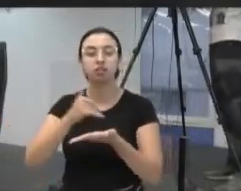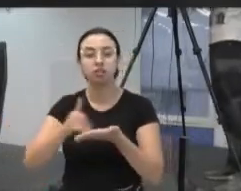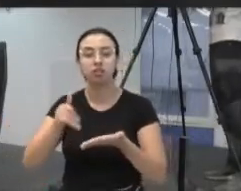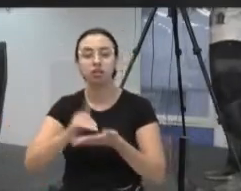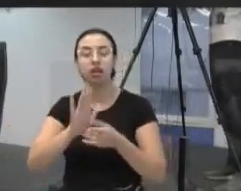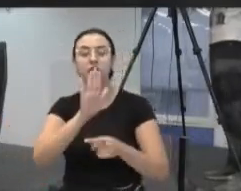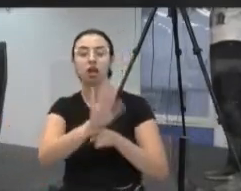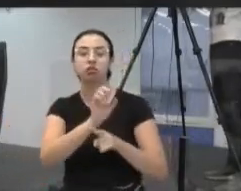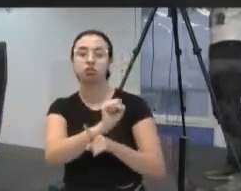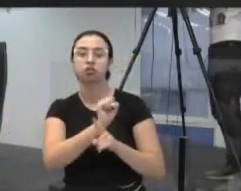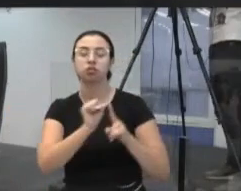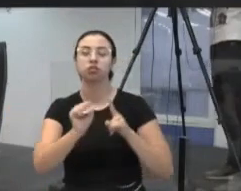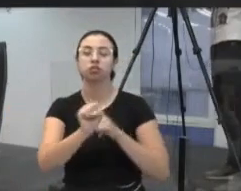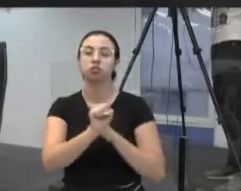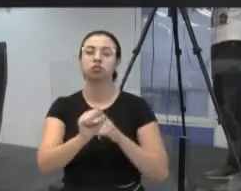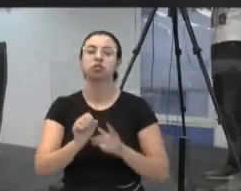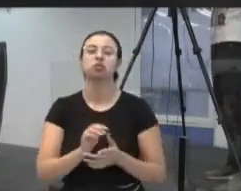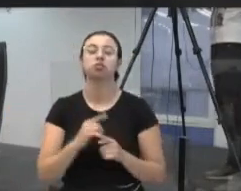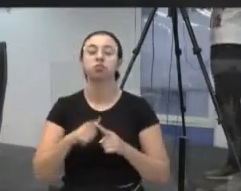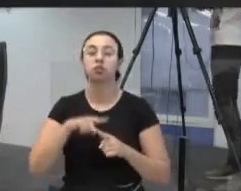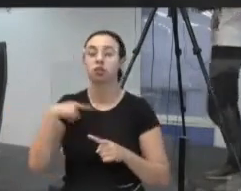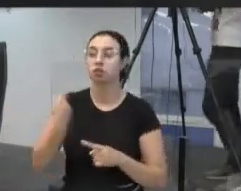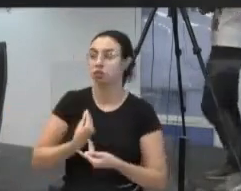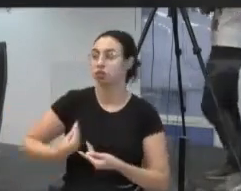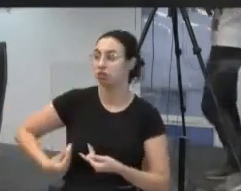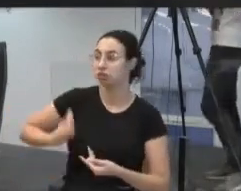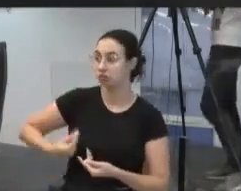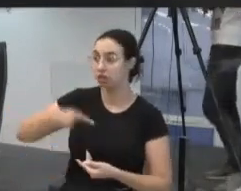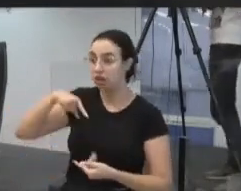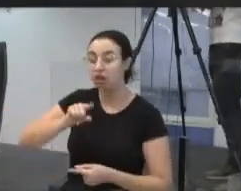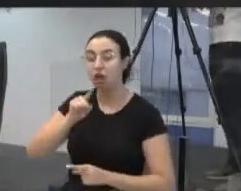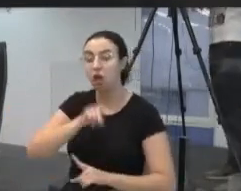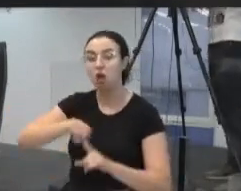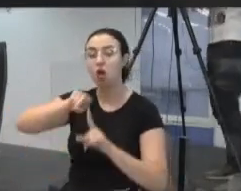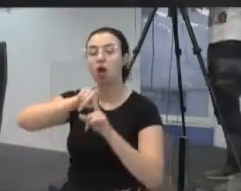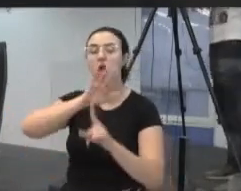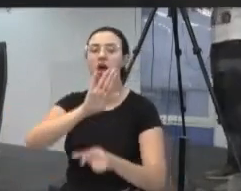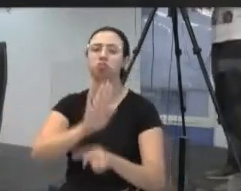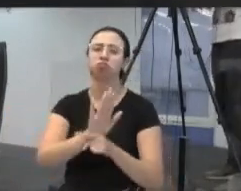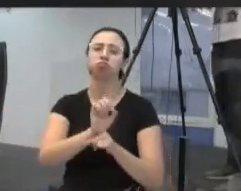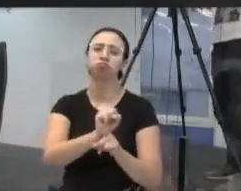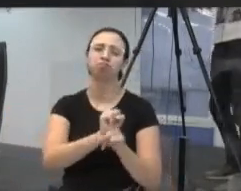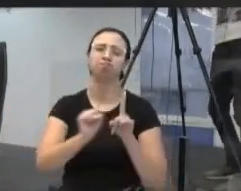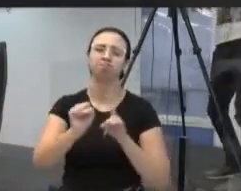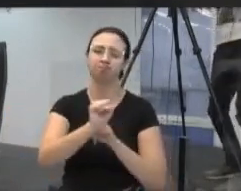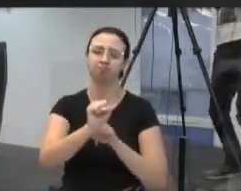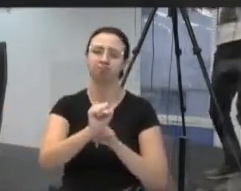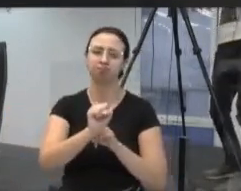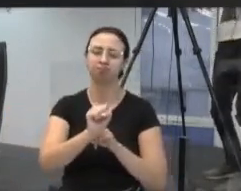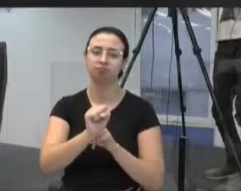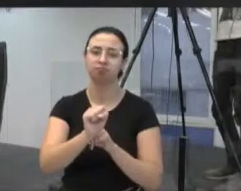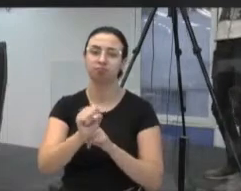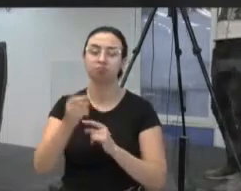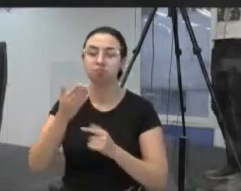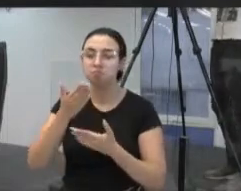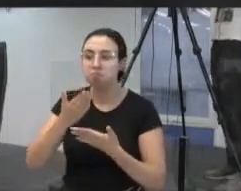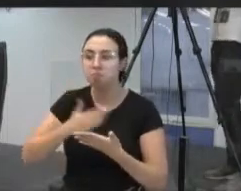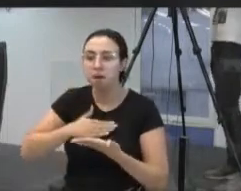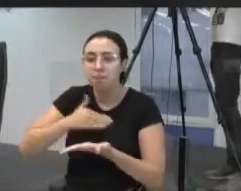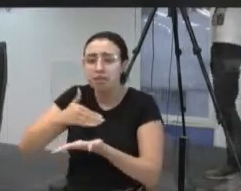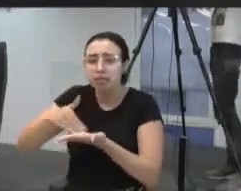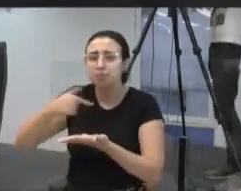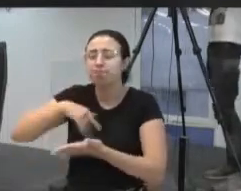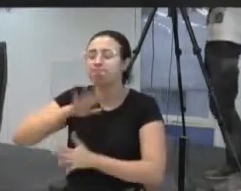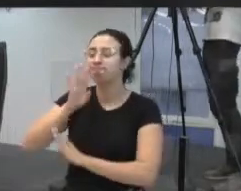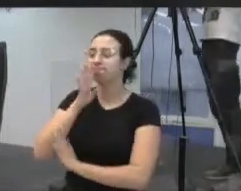Assistência Social, porque nós estamos aqui pela sociedade. E essa, para mim, é a que eu mais admiro e a que eu